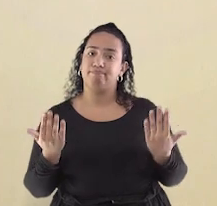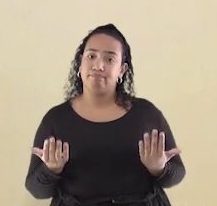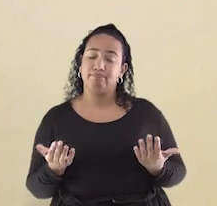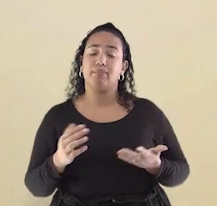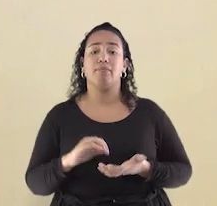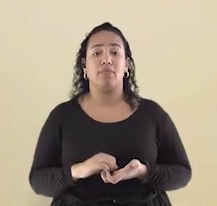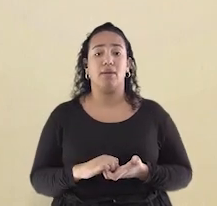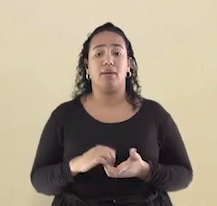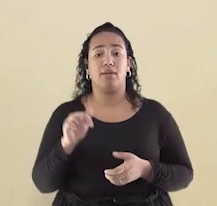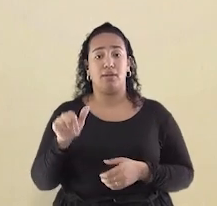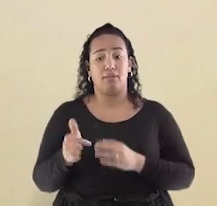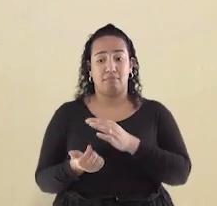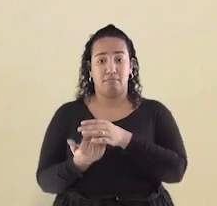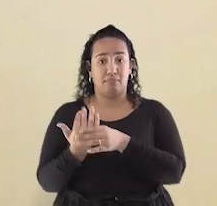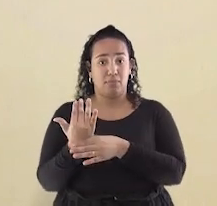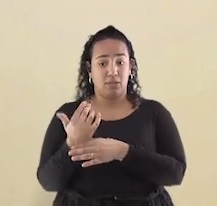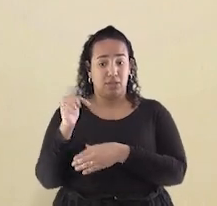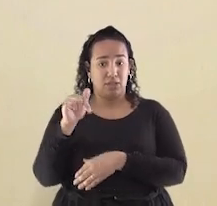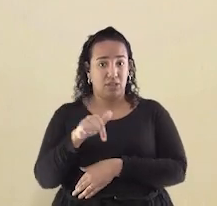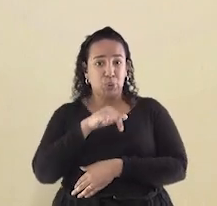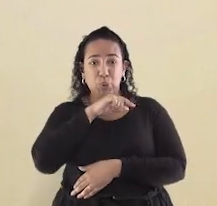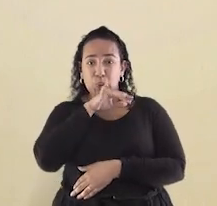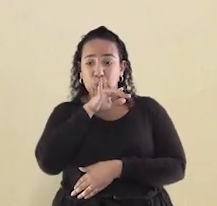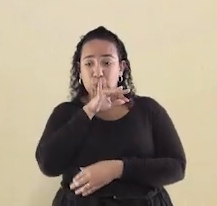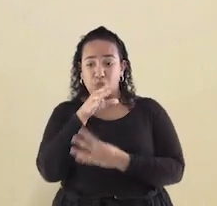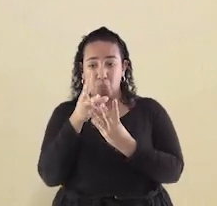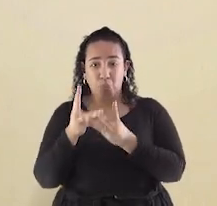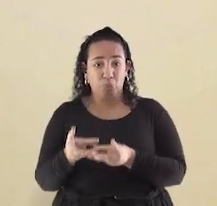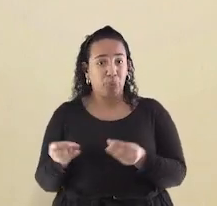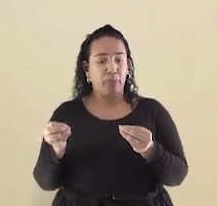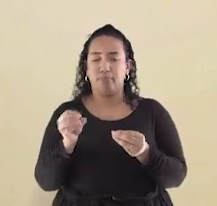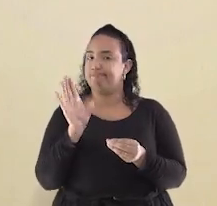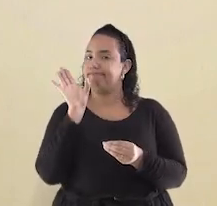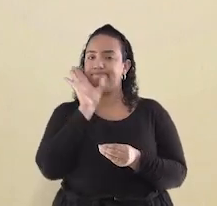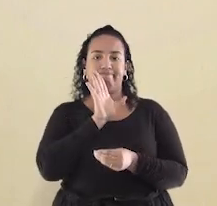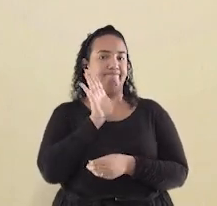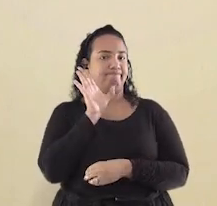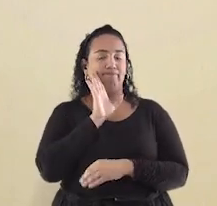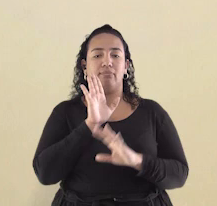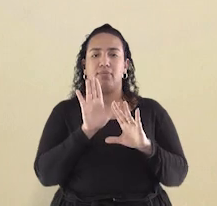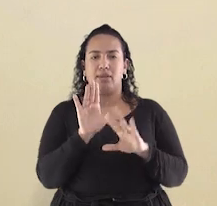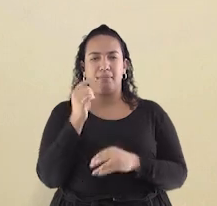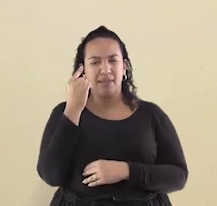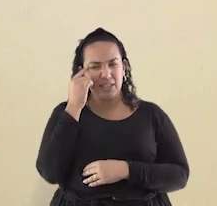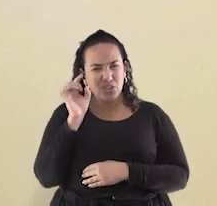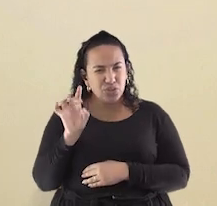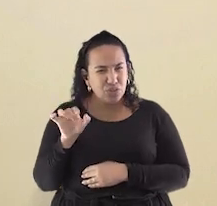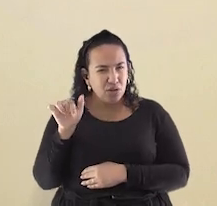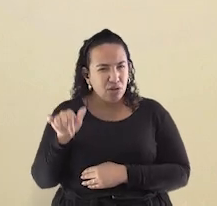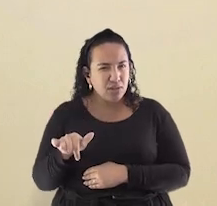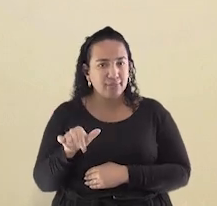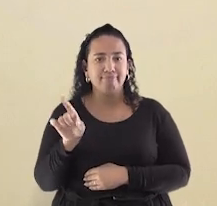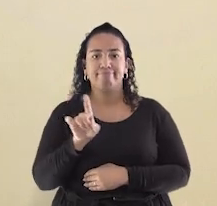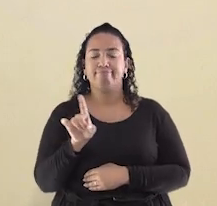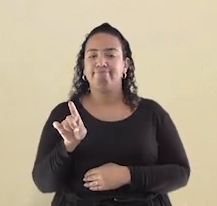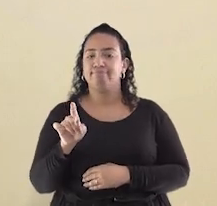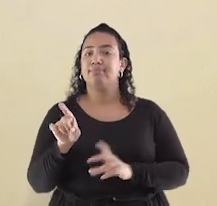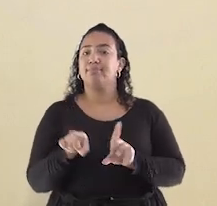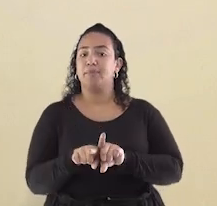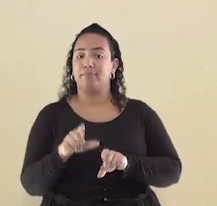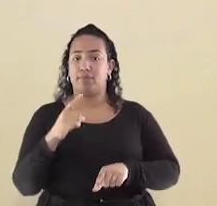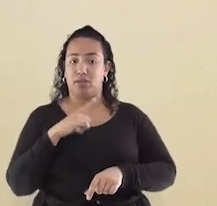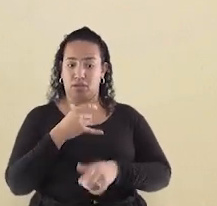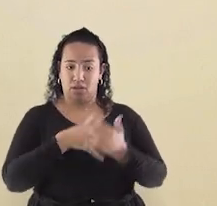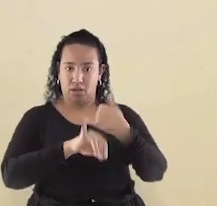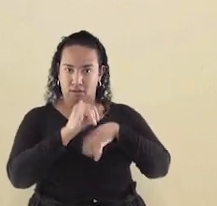é claro que as plantas serem estragadas não é legal mesmo. Mas não é só nisso que a gente tem que pensar. Os agrotóxicos